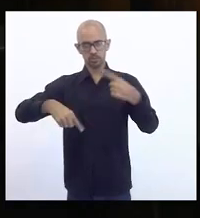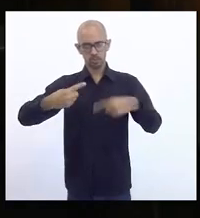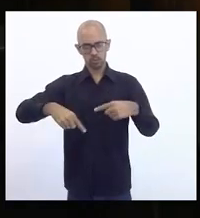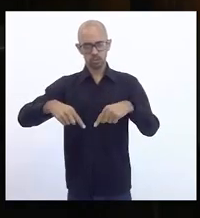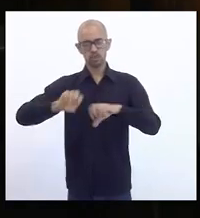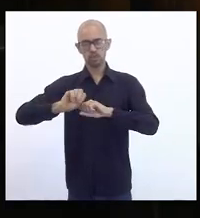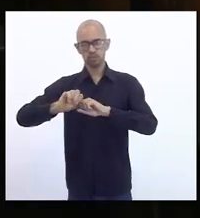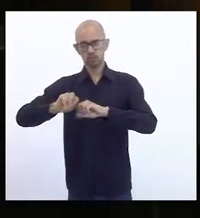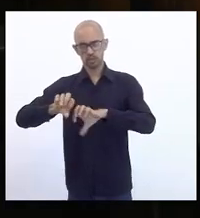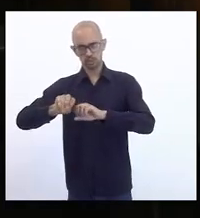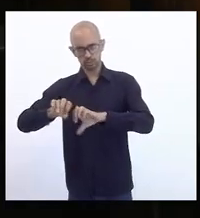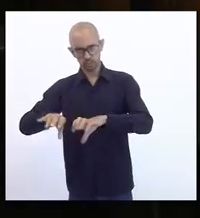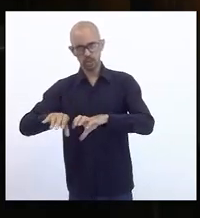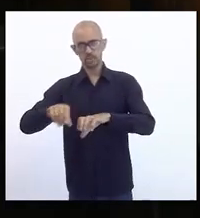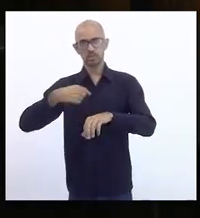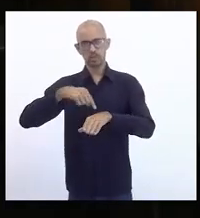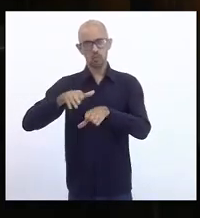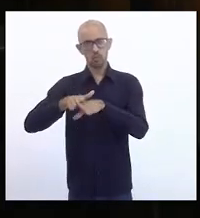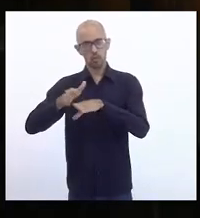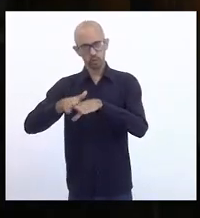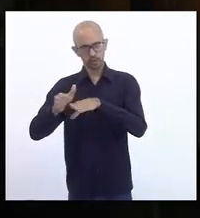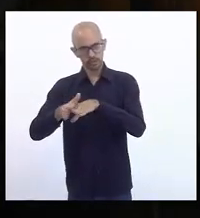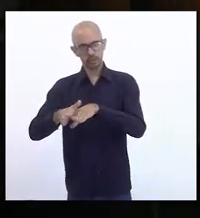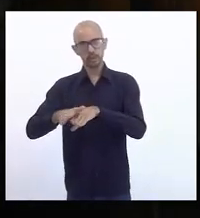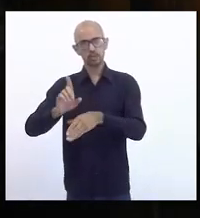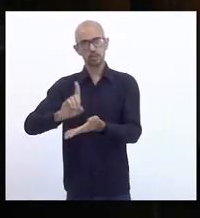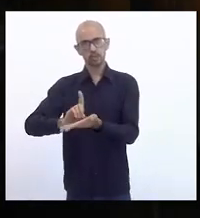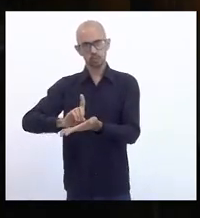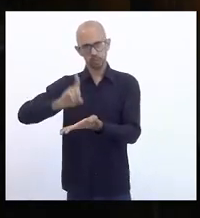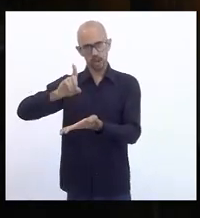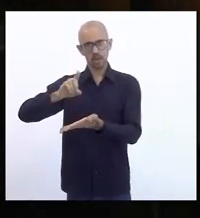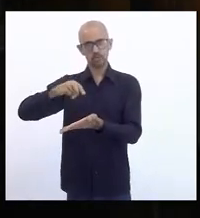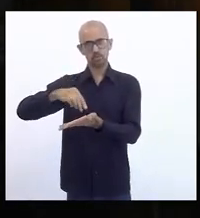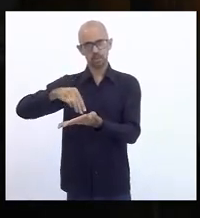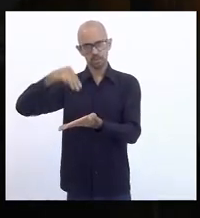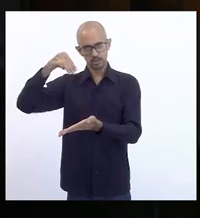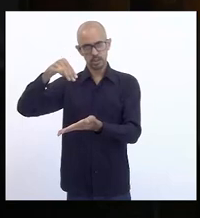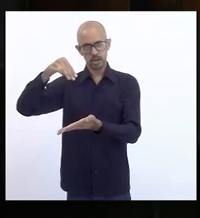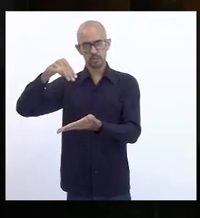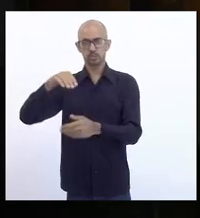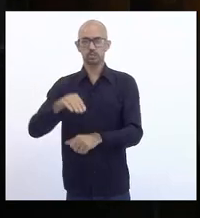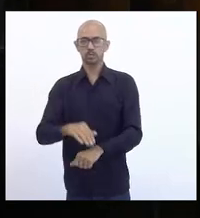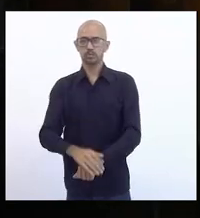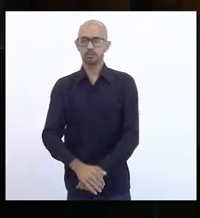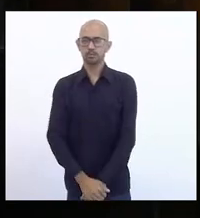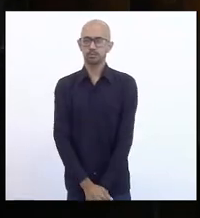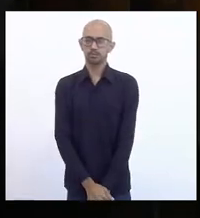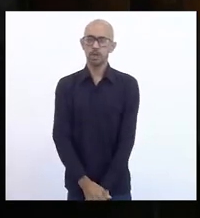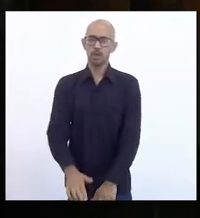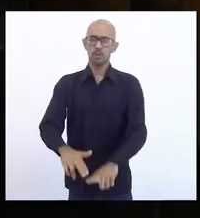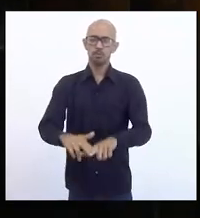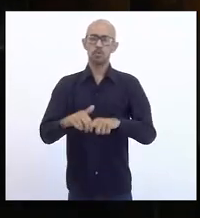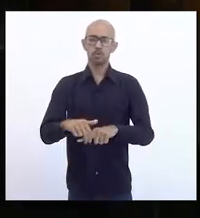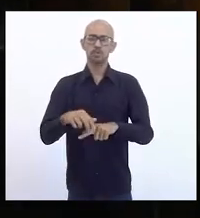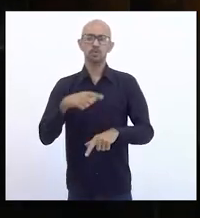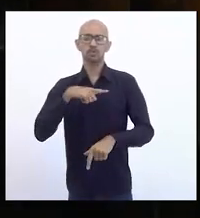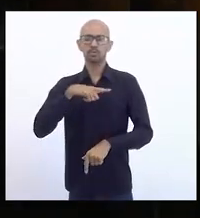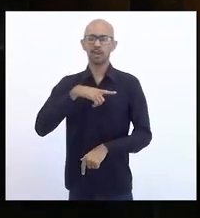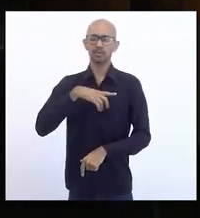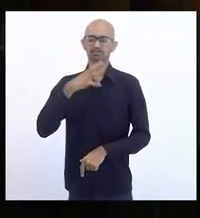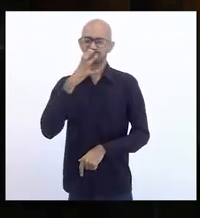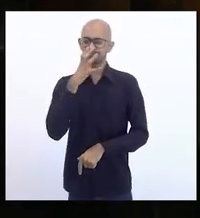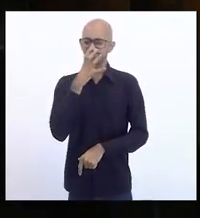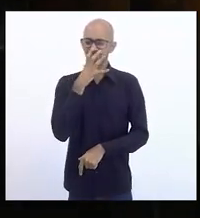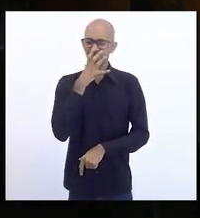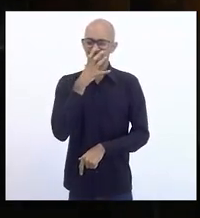educacionais, onde oriento tese de doutorado e dissertação de mestrado nesse campo. Portanto, tenho muita familiaridade